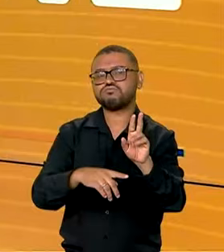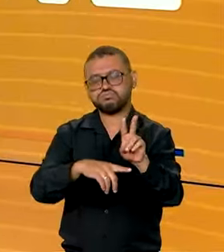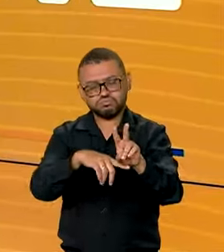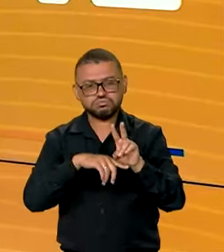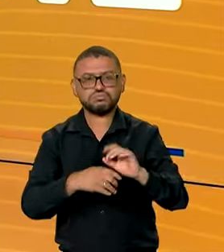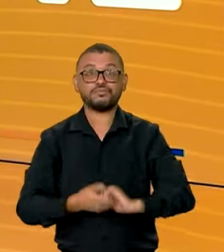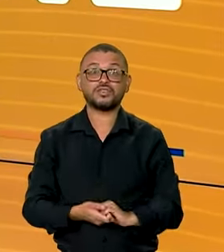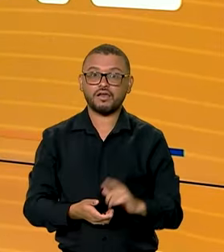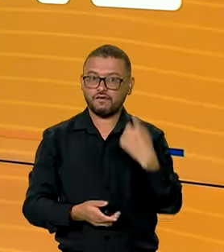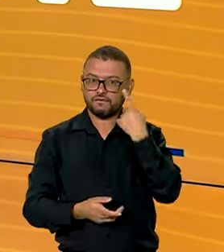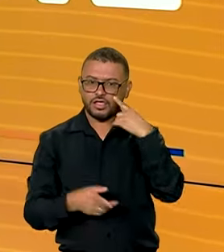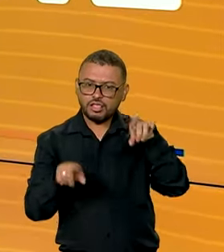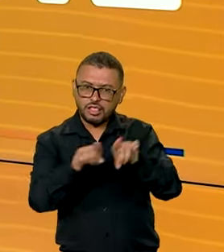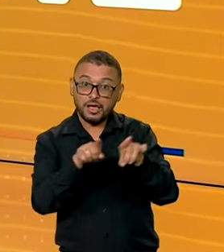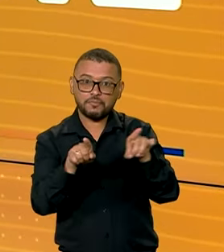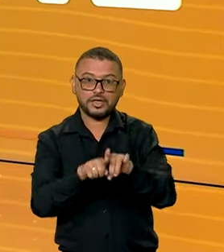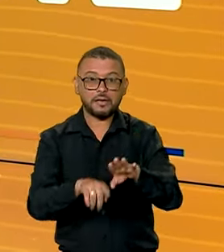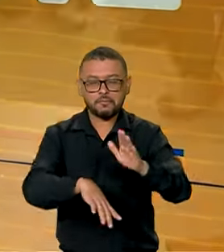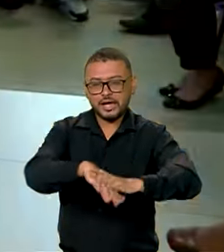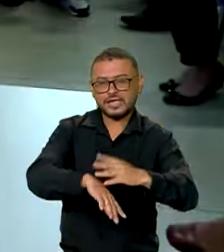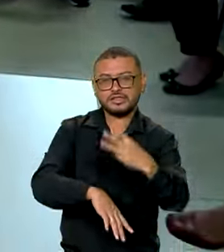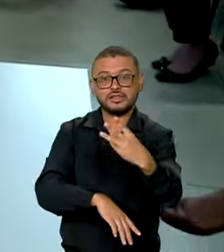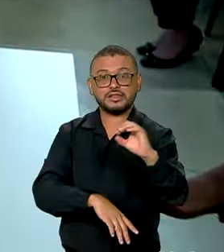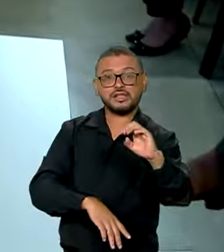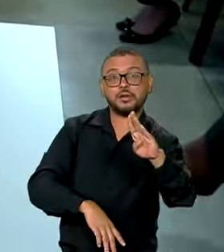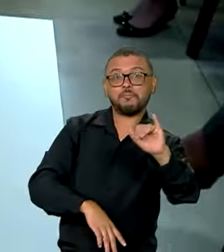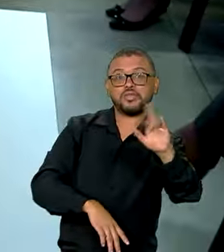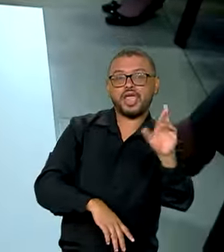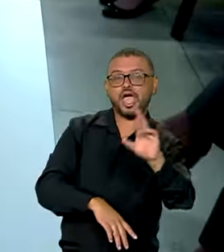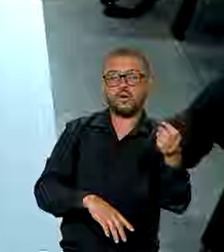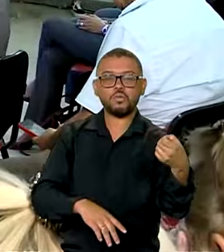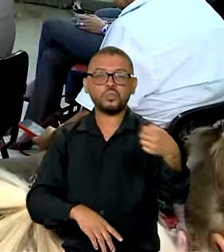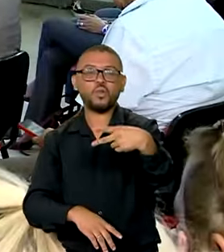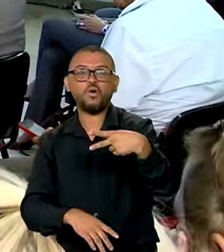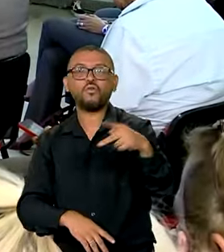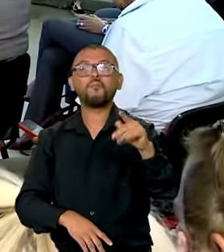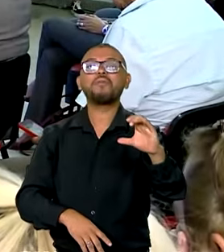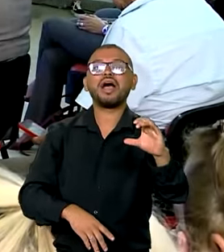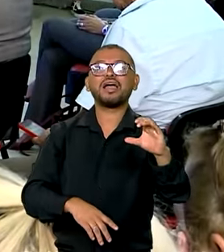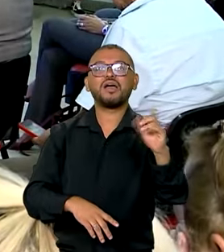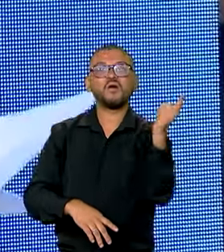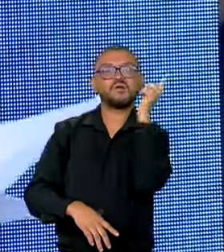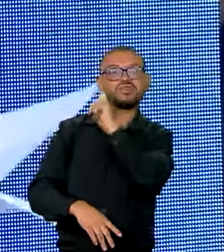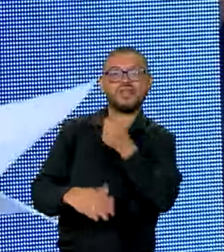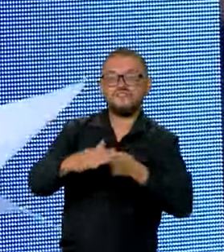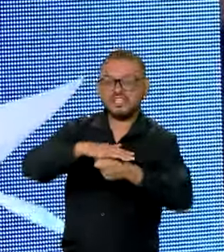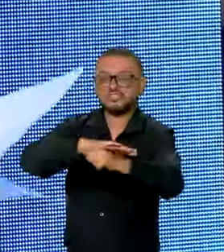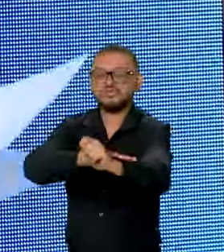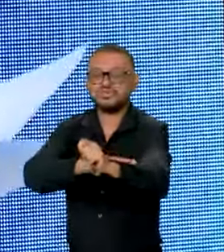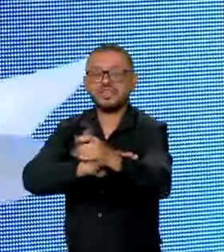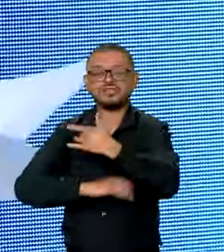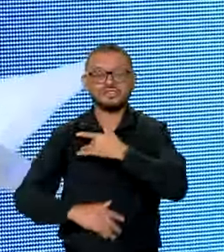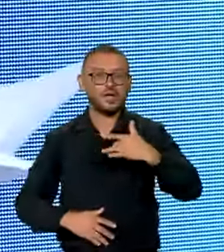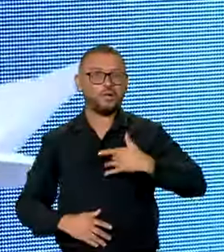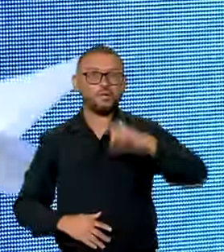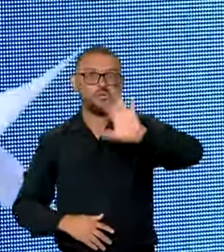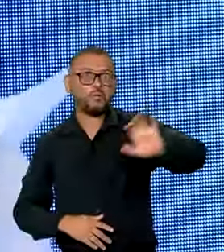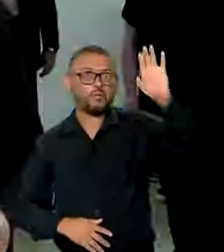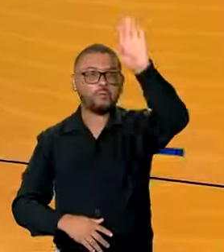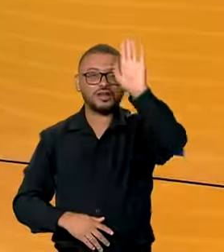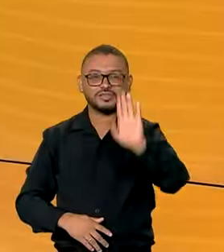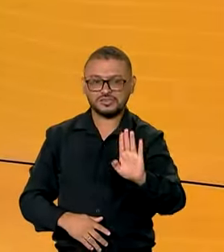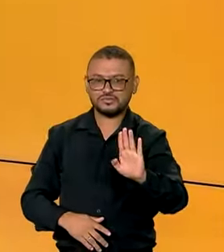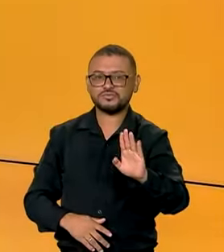reais. E veja também, mais de 30 bilhões de reais do novo PAC estão sendo investidos na saúde de todo o